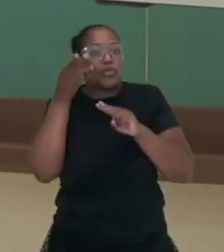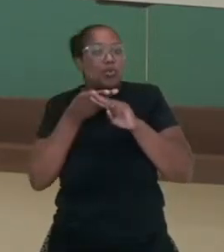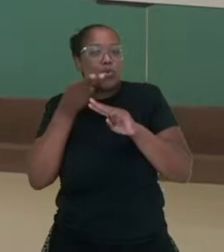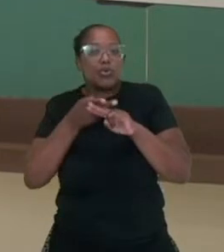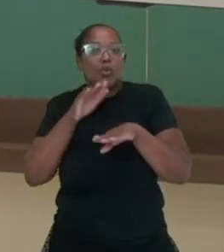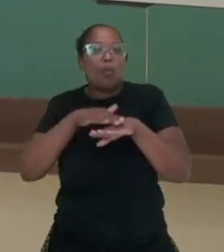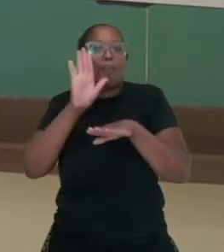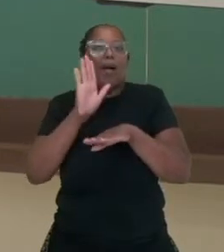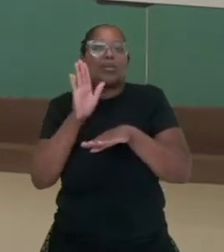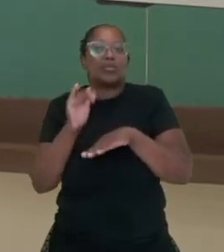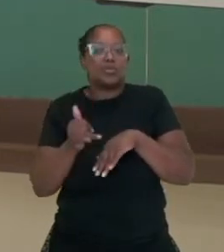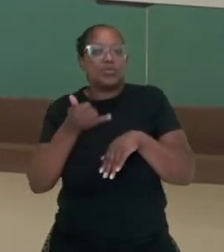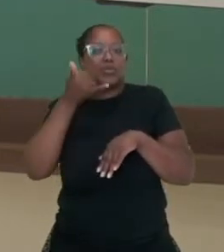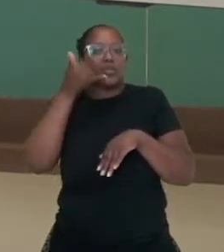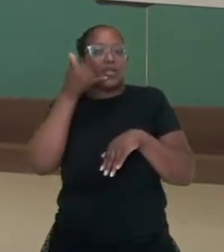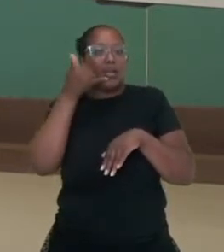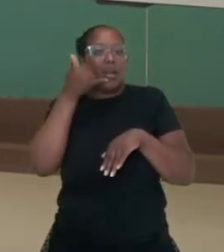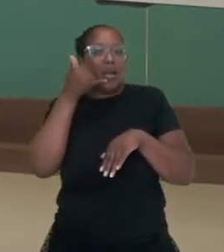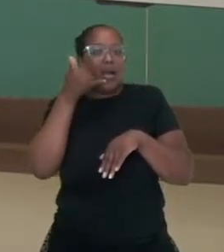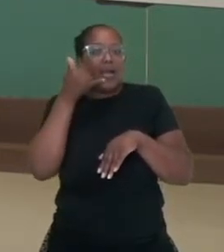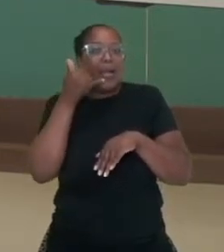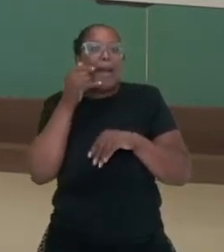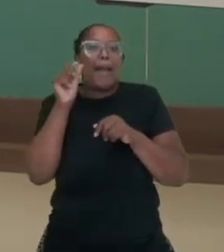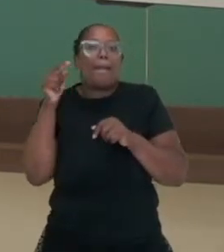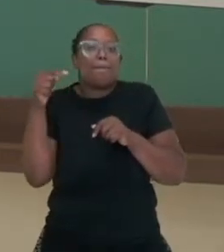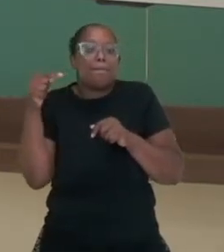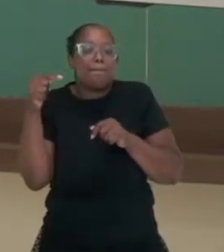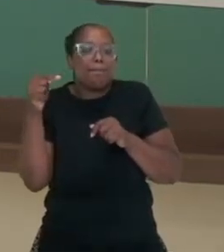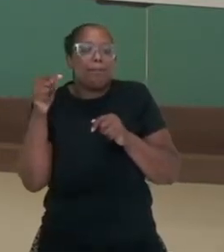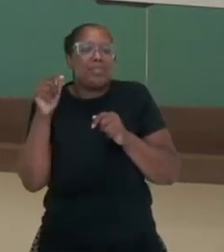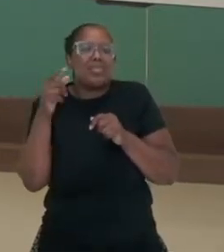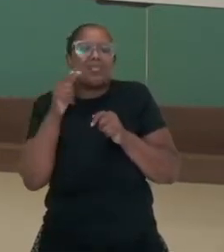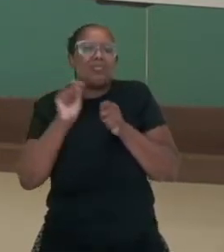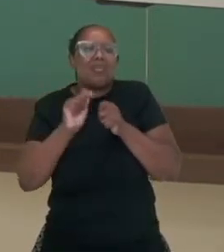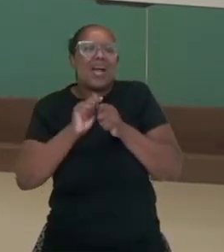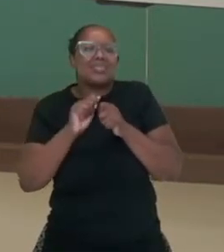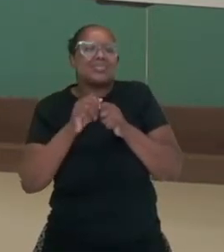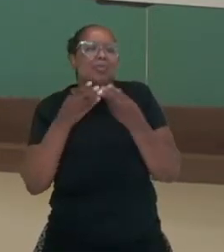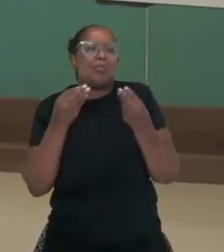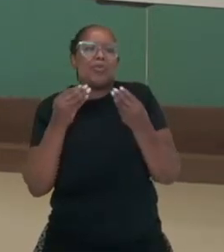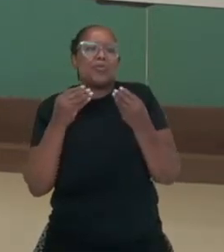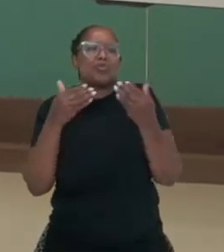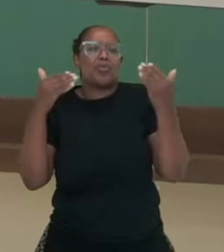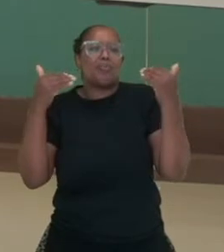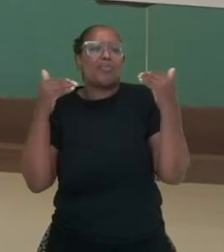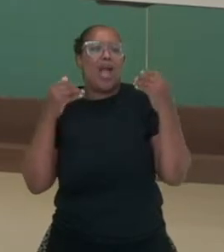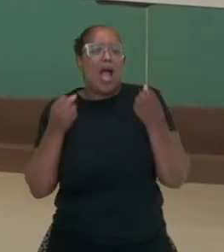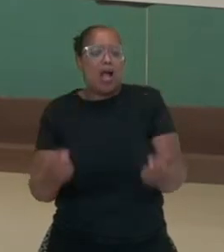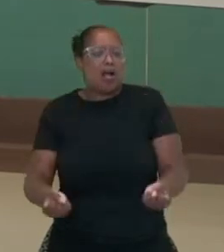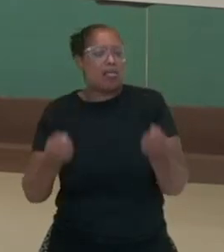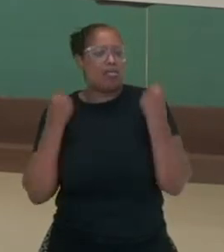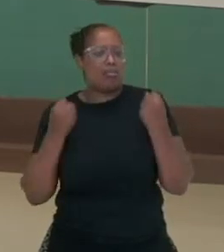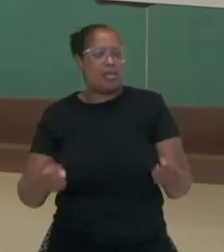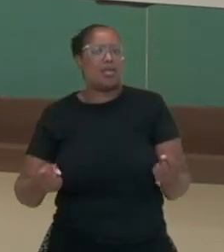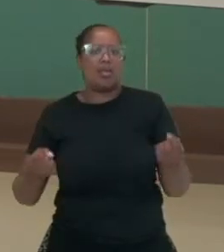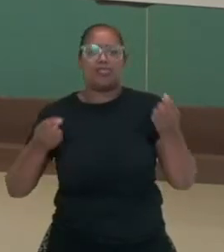que interessante, né? Já existem alguns estudos que afirmam que o uso da tecnologia, né,